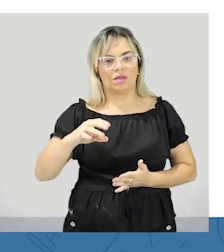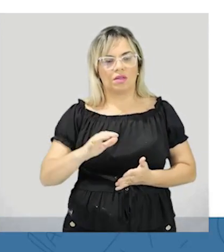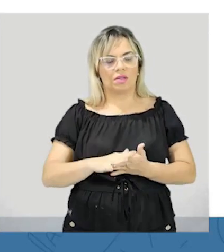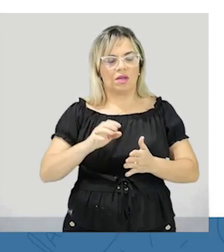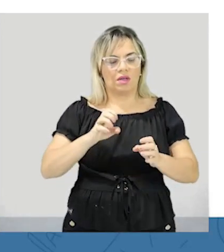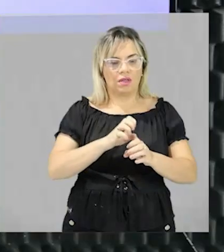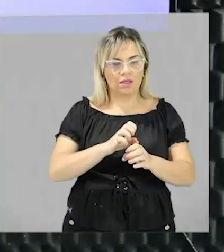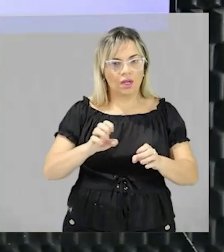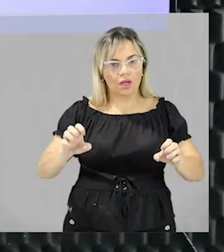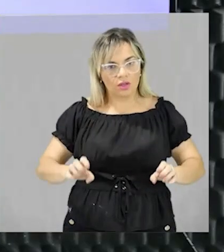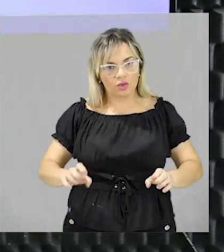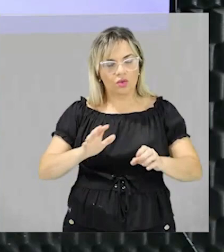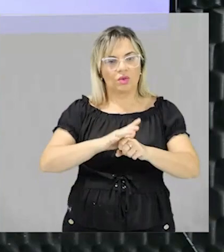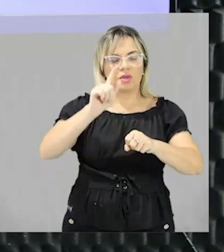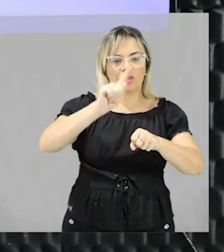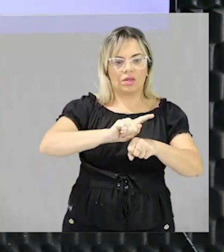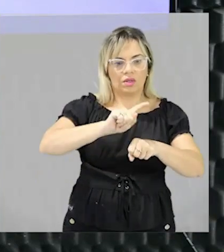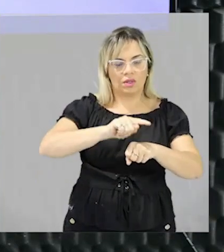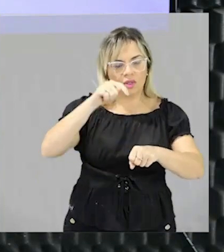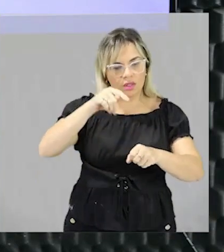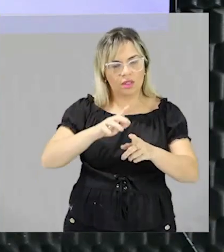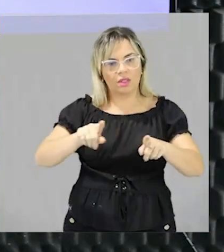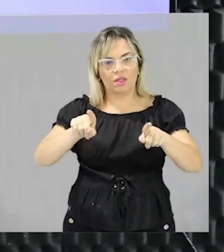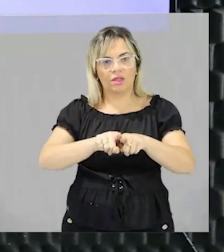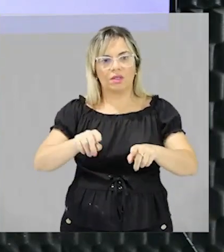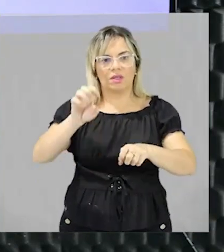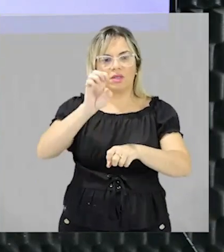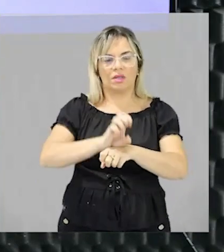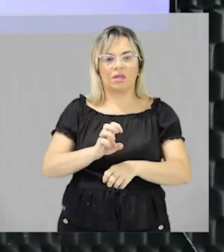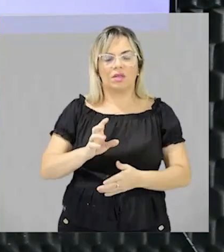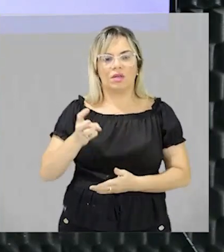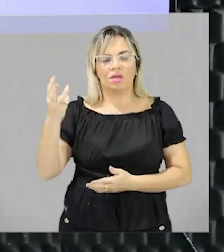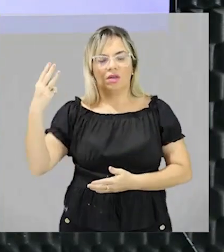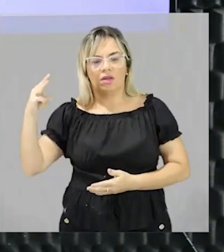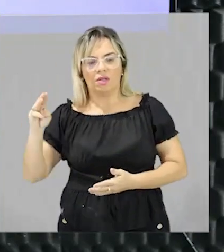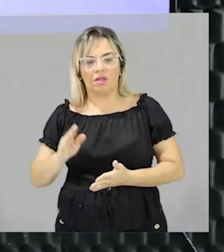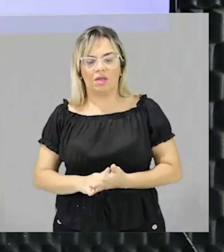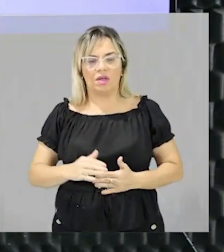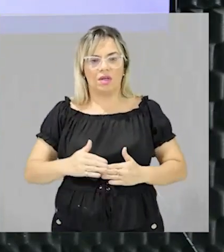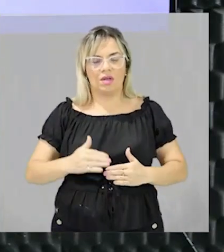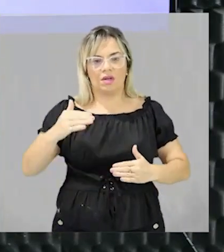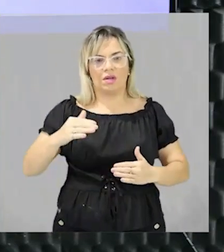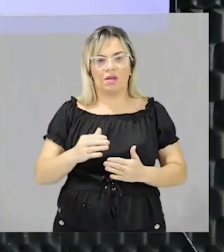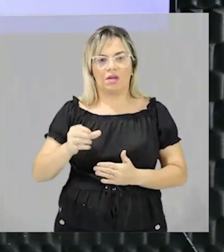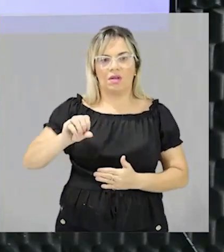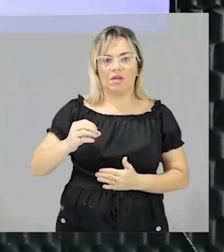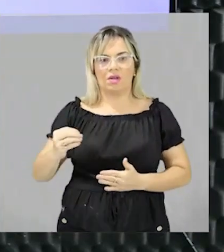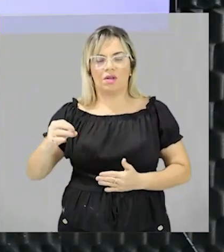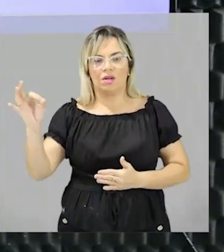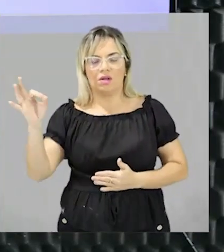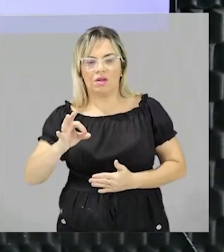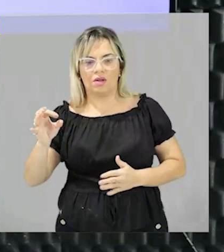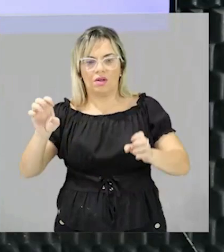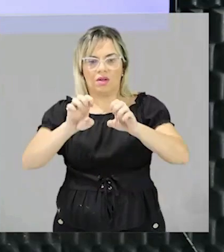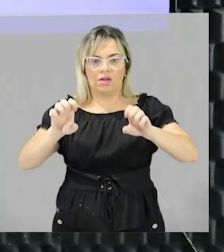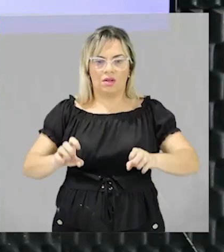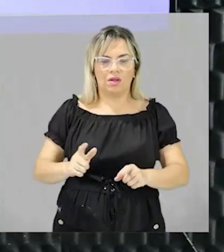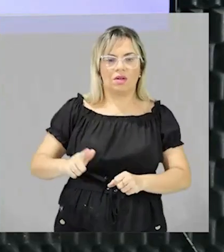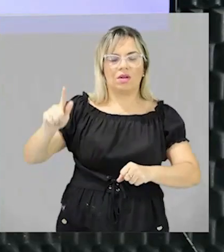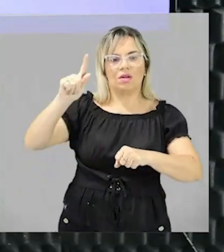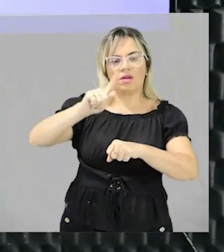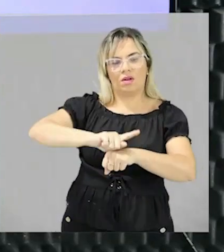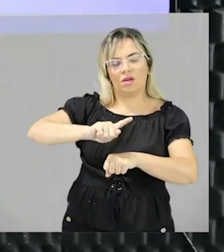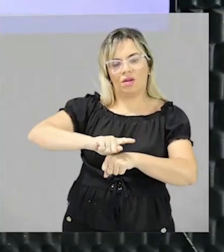sedimentares. E o Maranhão também segue essa lógica, só que maior. No Maranhão, estima-se que 90% da nossa estrutura